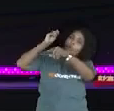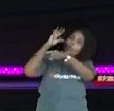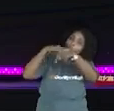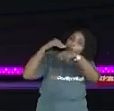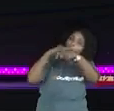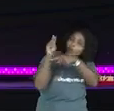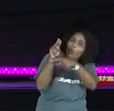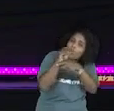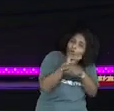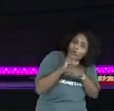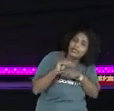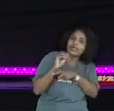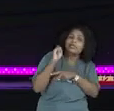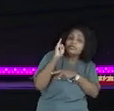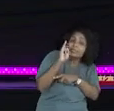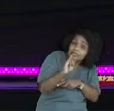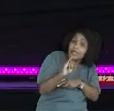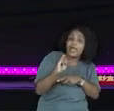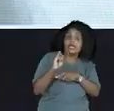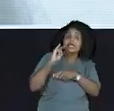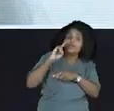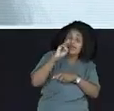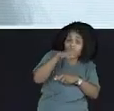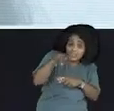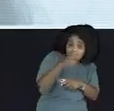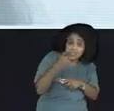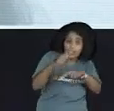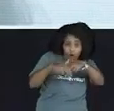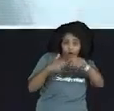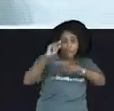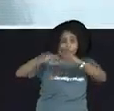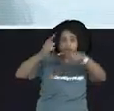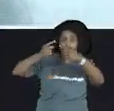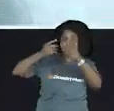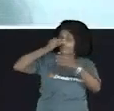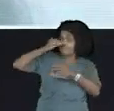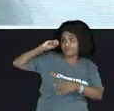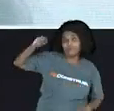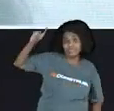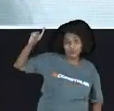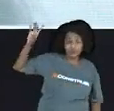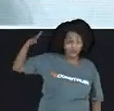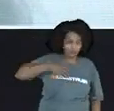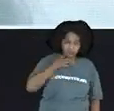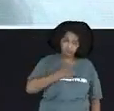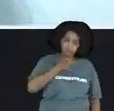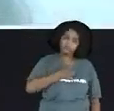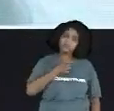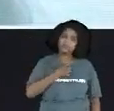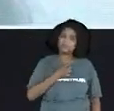não vai aguentar se a gente por causa prosperidade ignorar a presença dele e agora olha